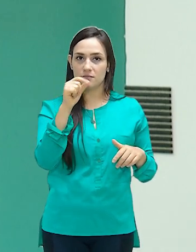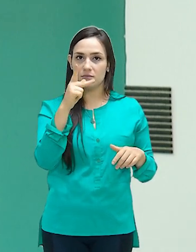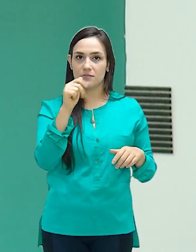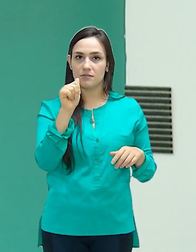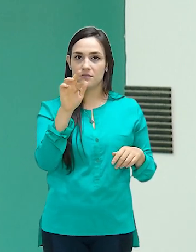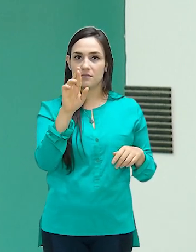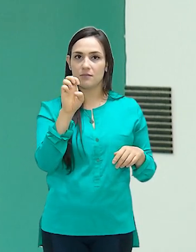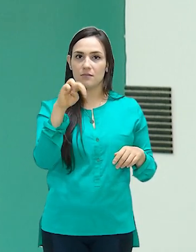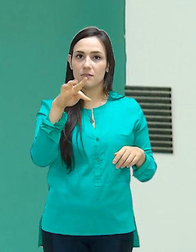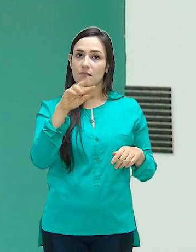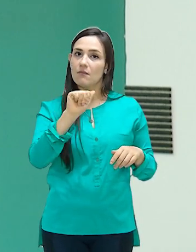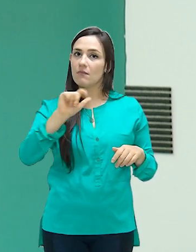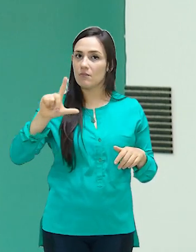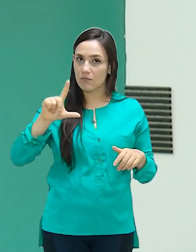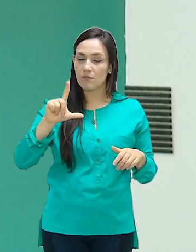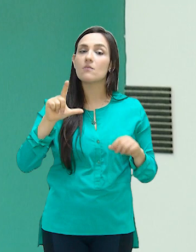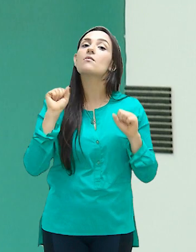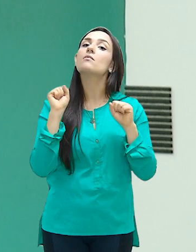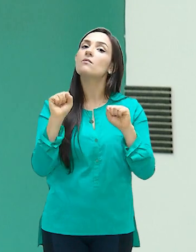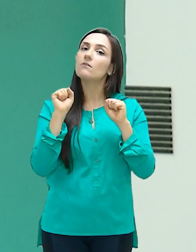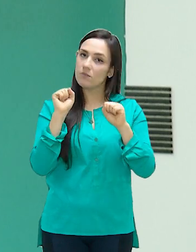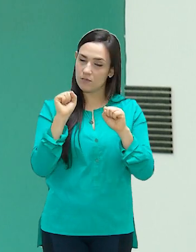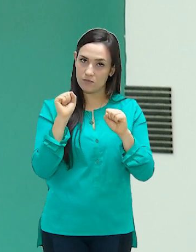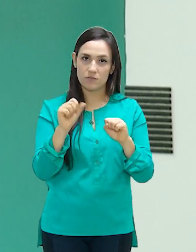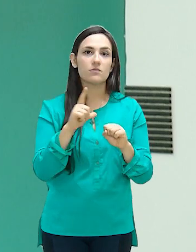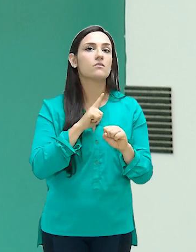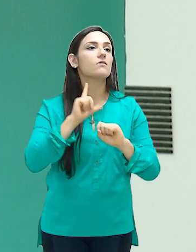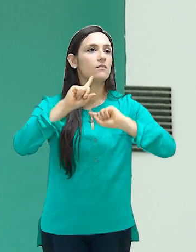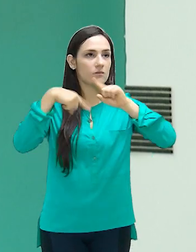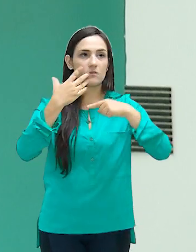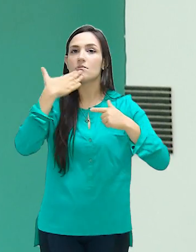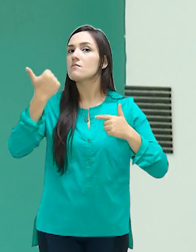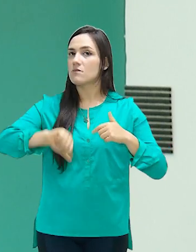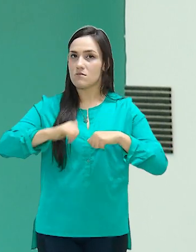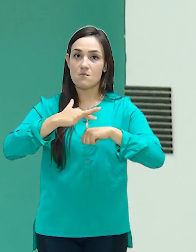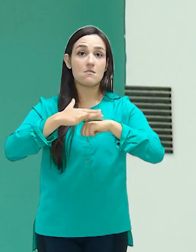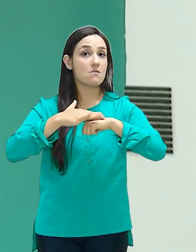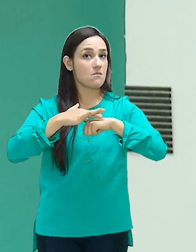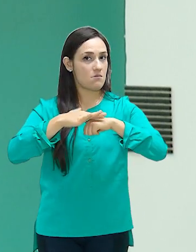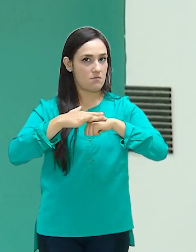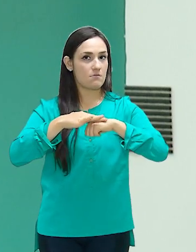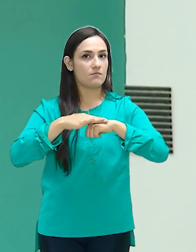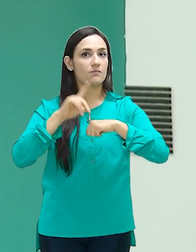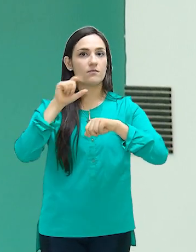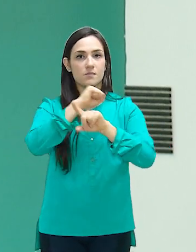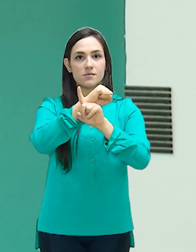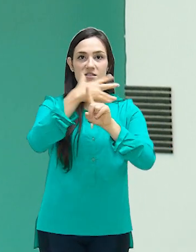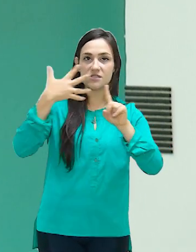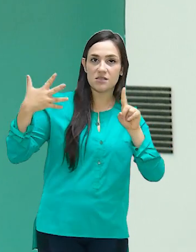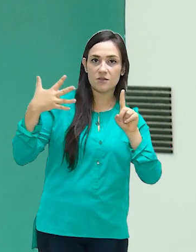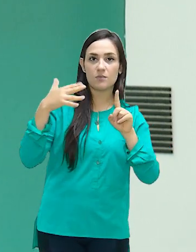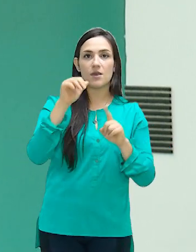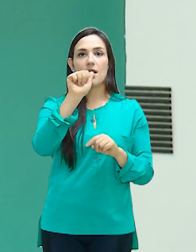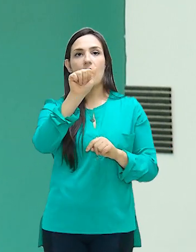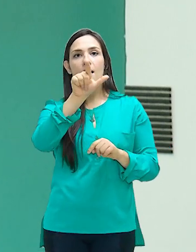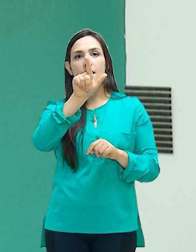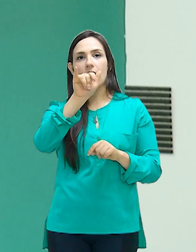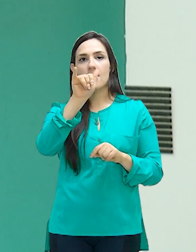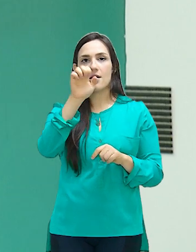que é a síndrome da alienação parental. É uma doença que é